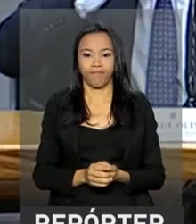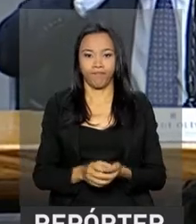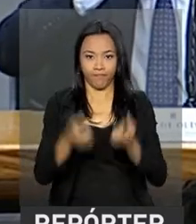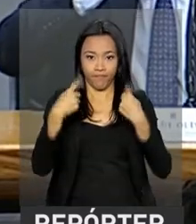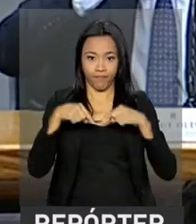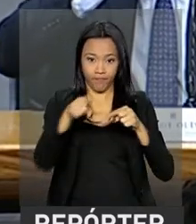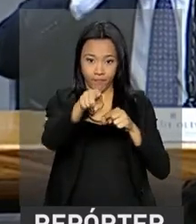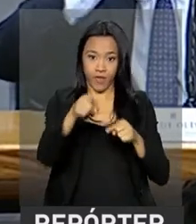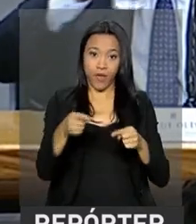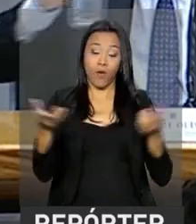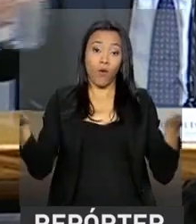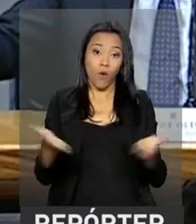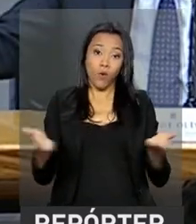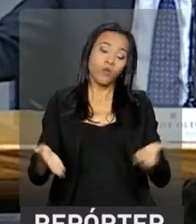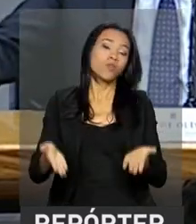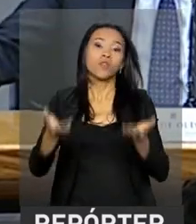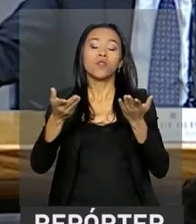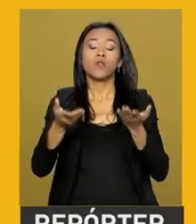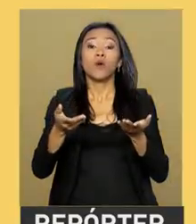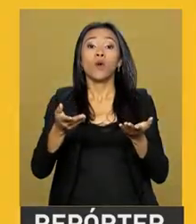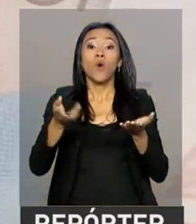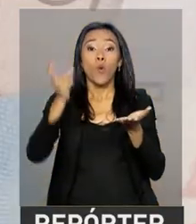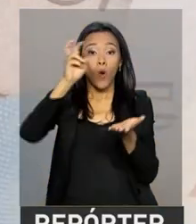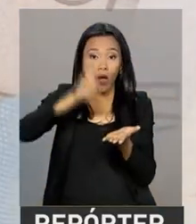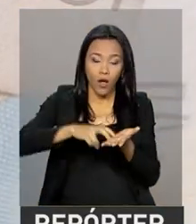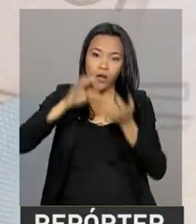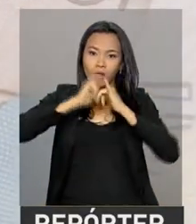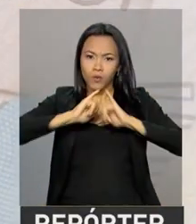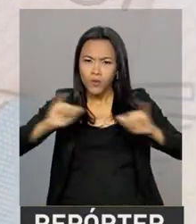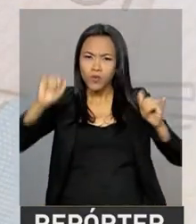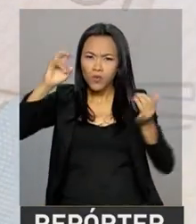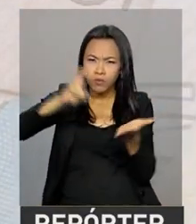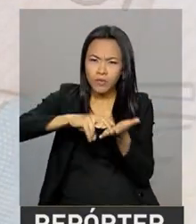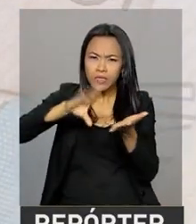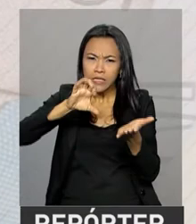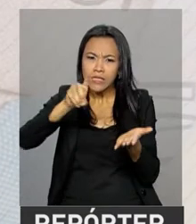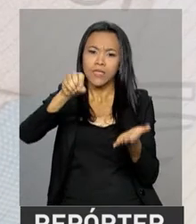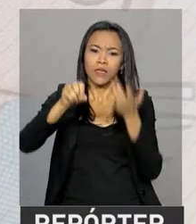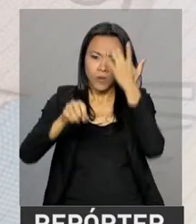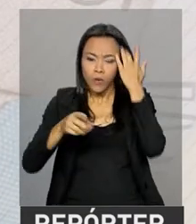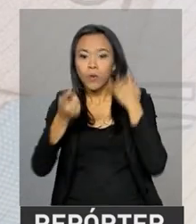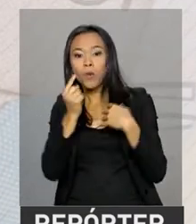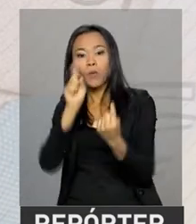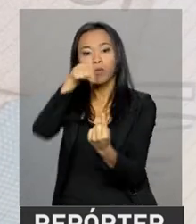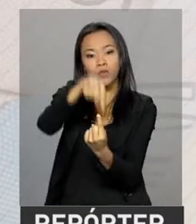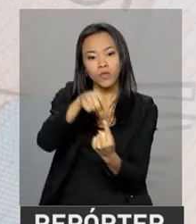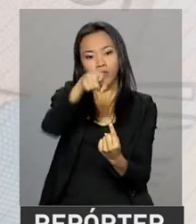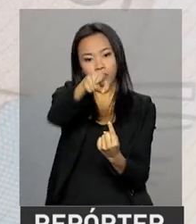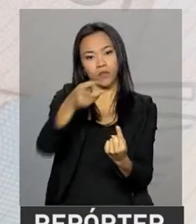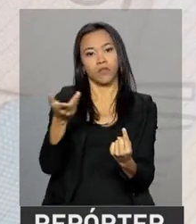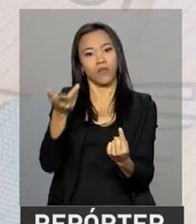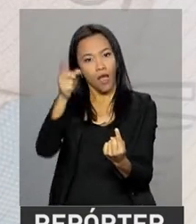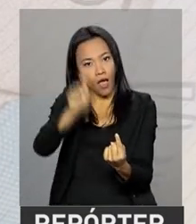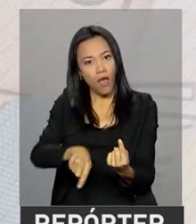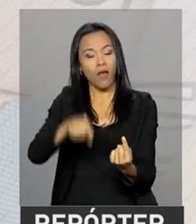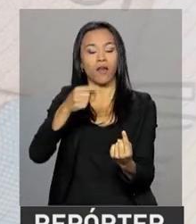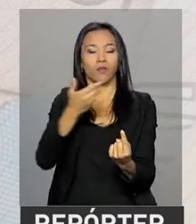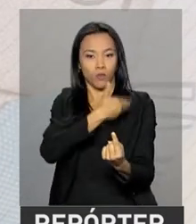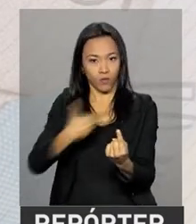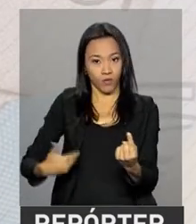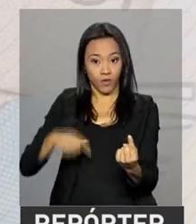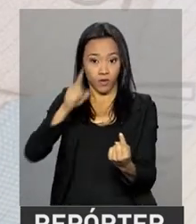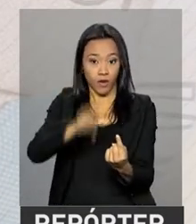o anúncio foi feito logo cedo a meta central de inflação a ser perseguida pelo país será de